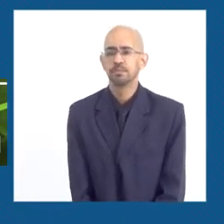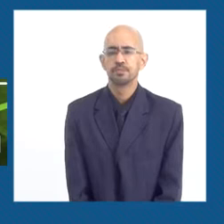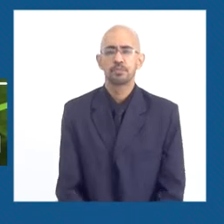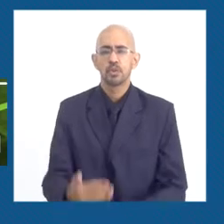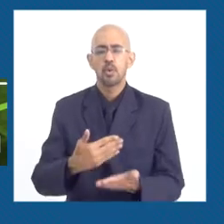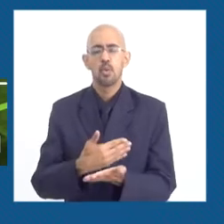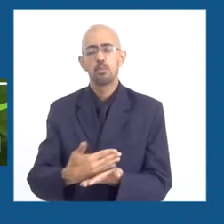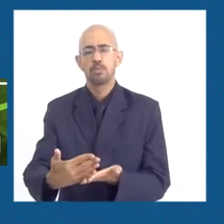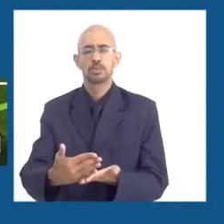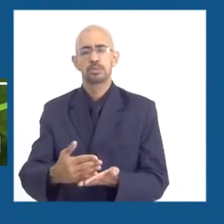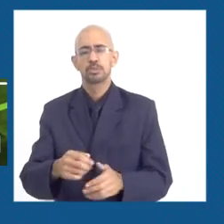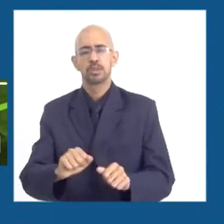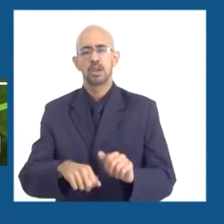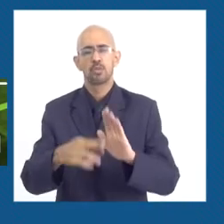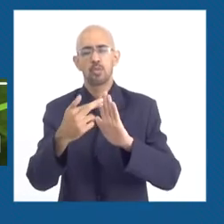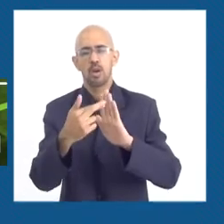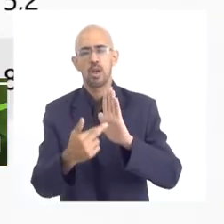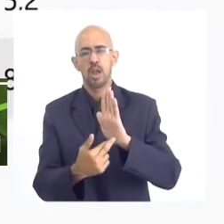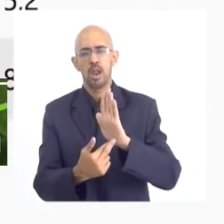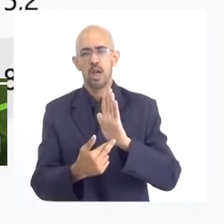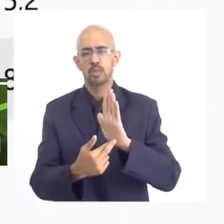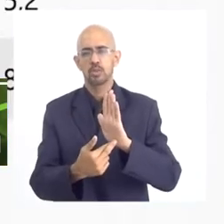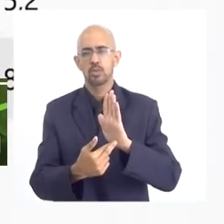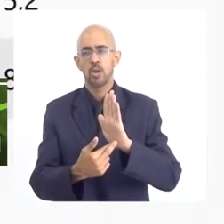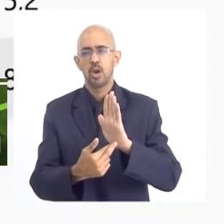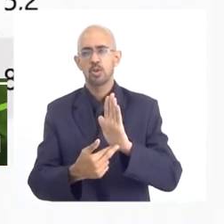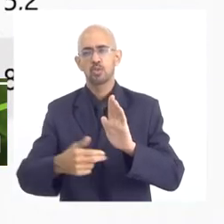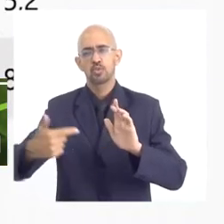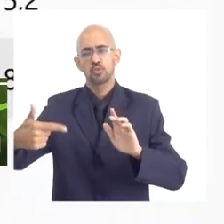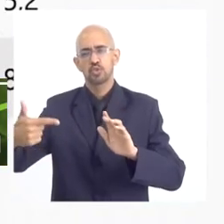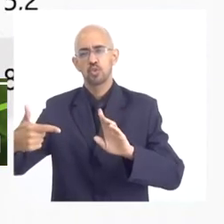iniciando aí o relatório de gestão do segundo quadrimestre. Primeiro,